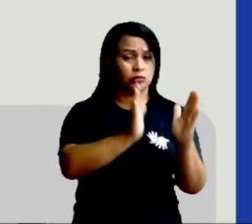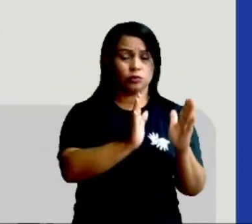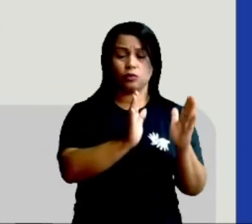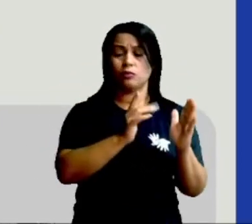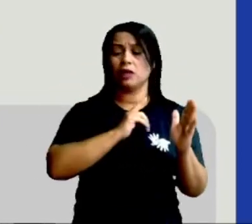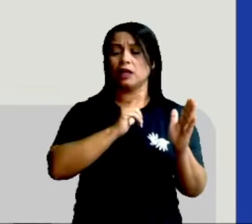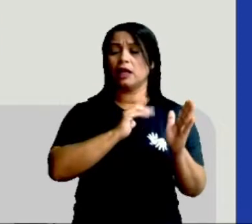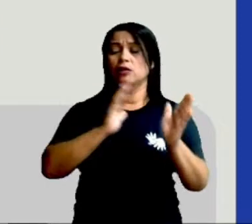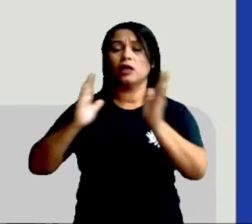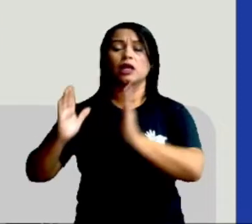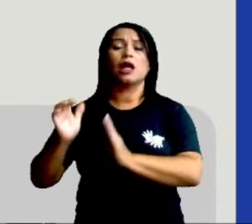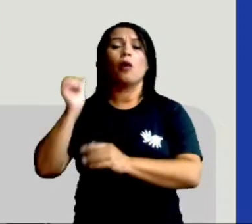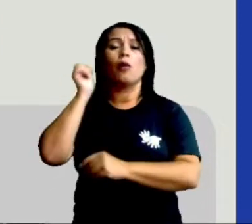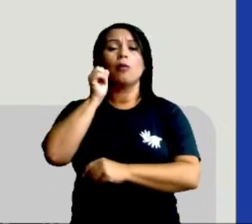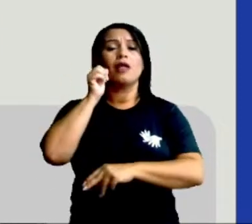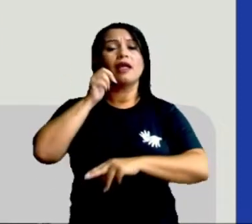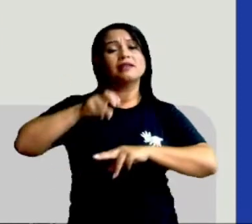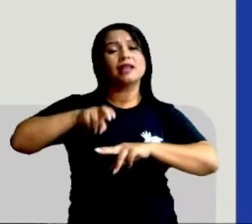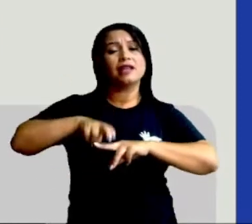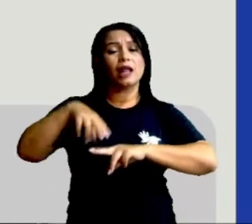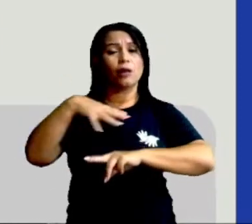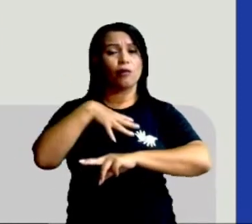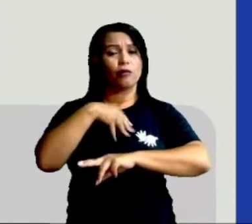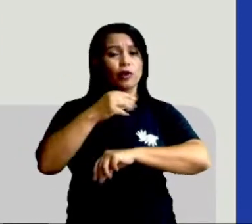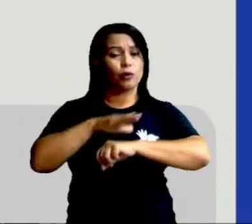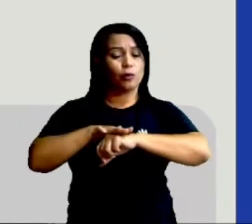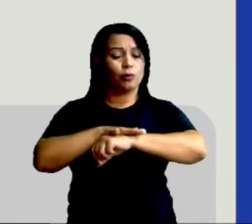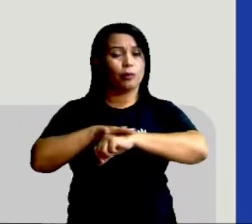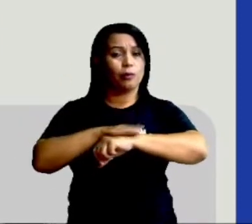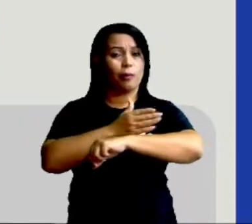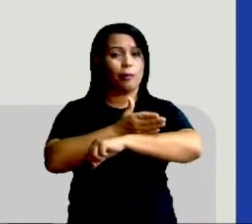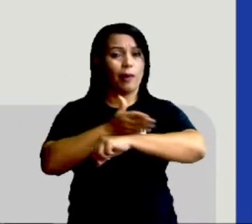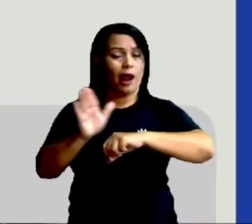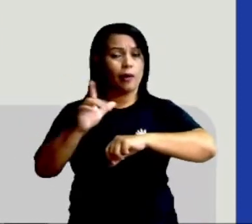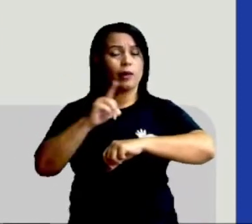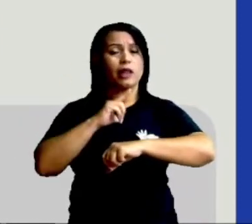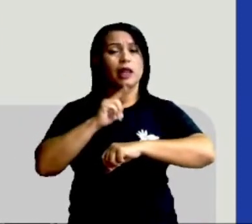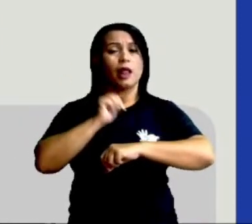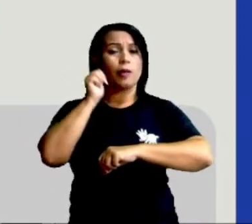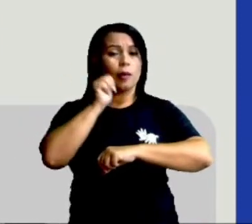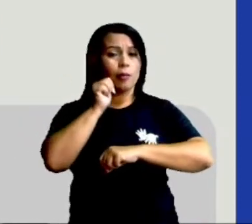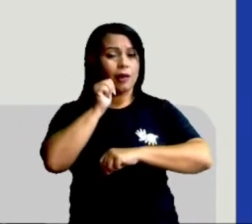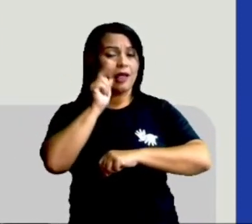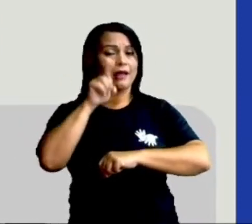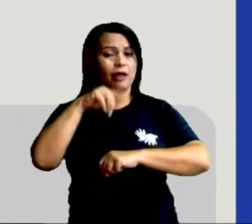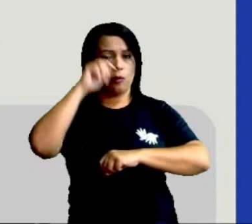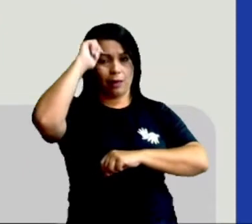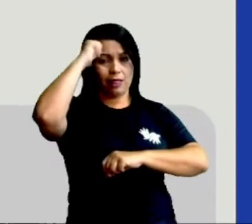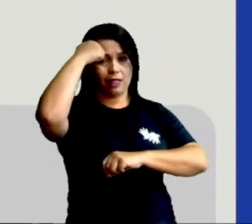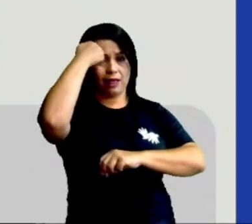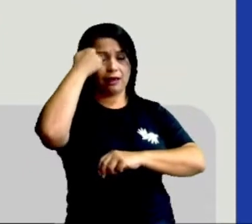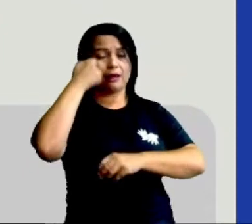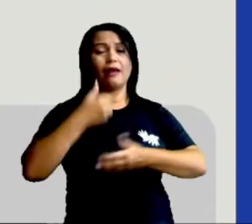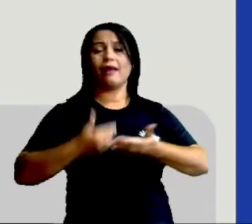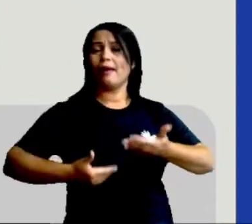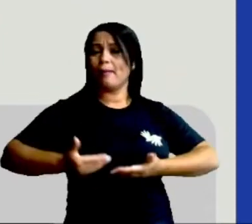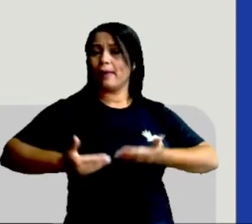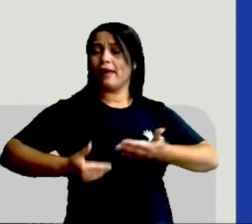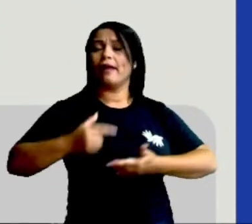uma senhora com seu filho branco e ao lado a ama dele, que é uma negra. Então, aqui